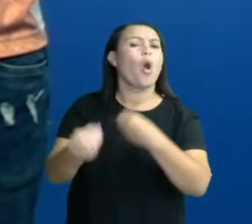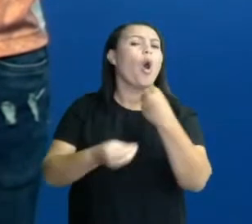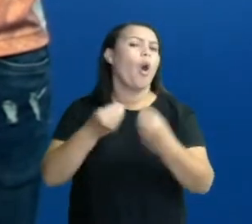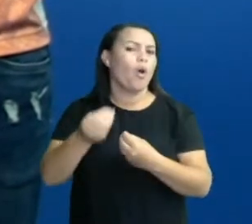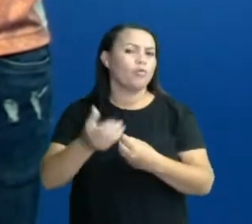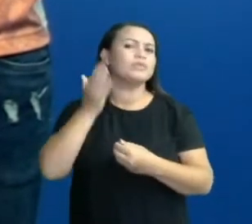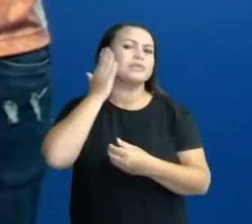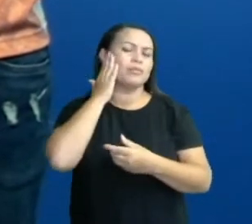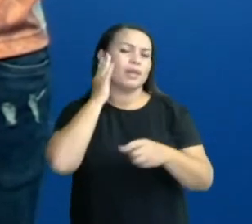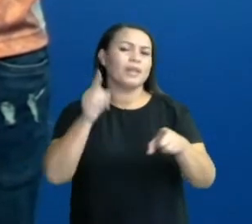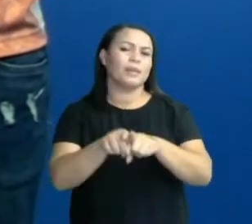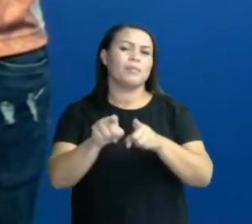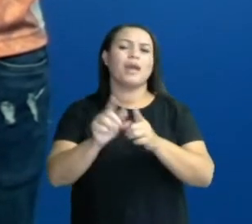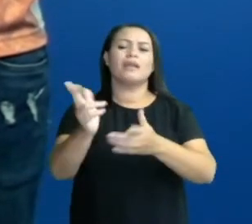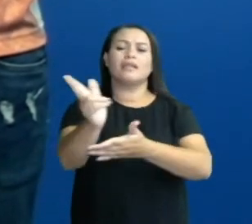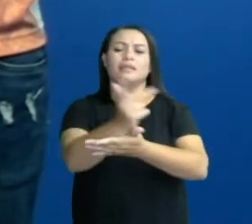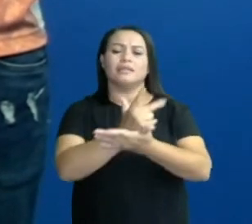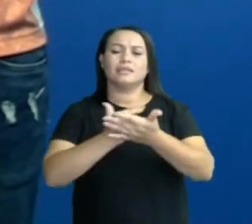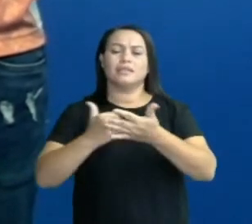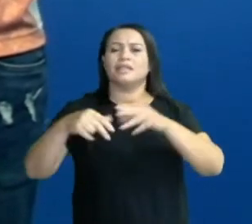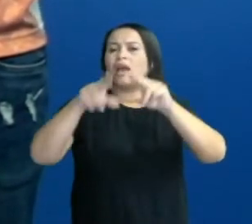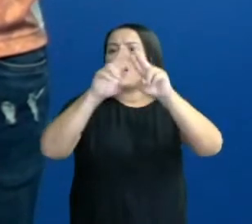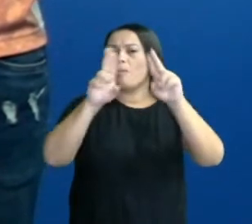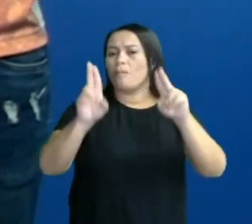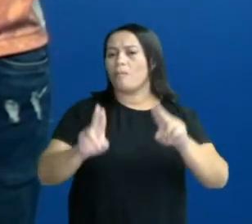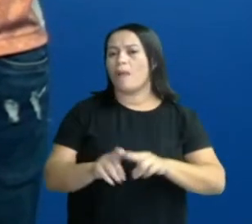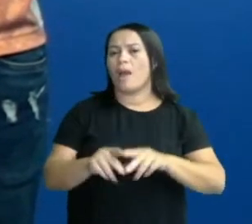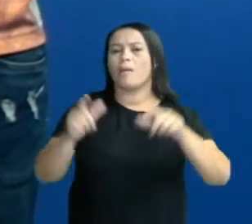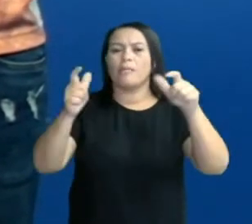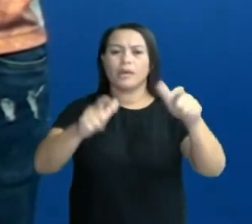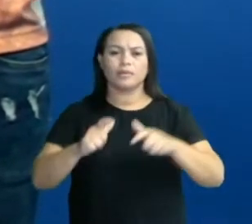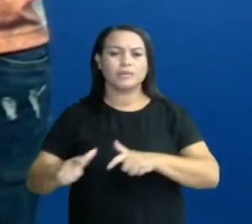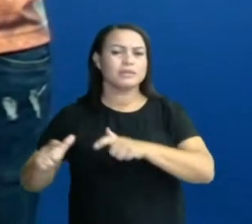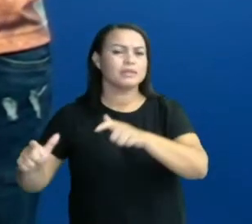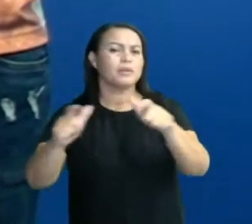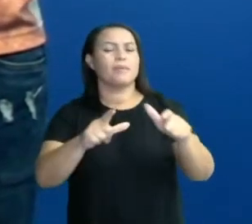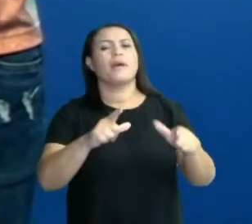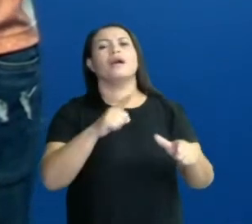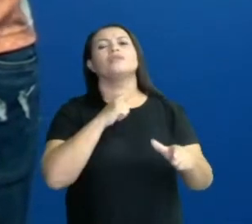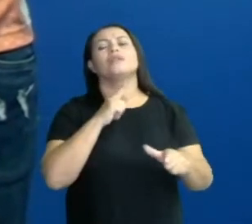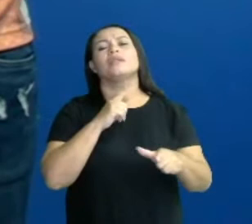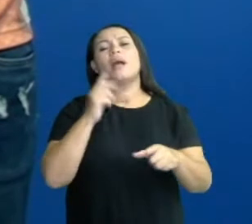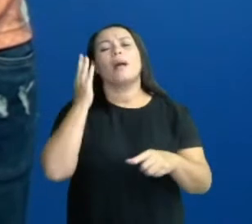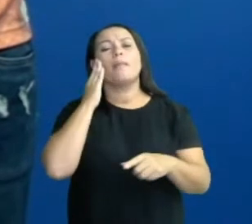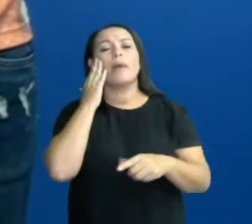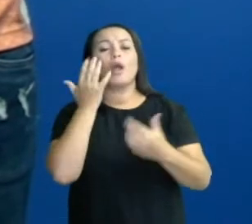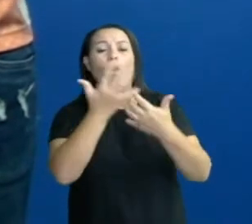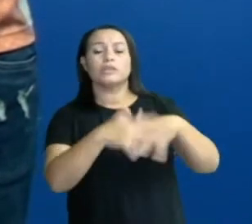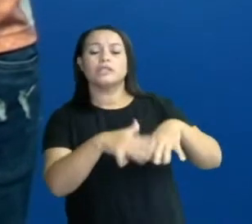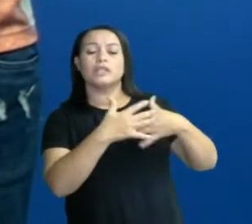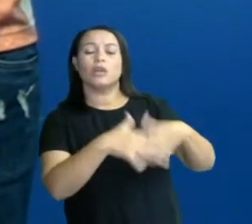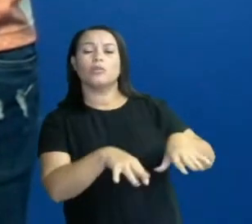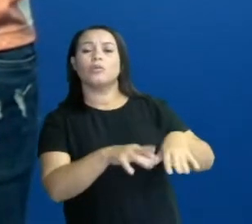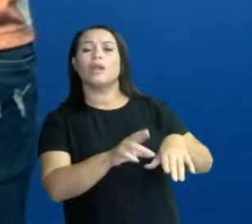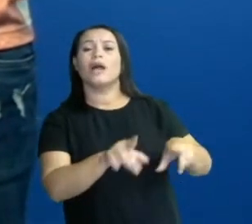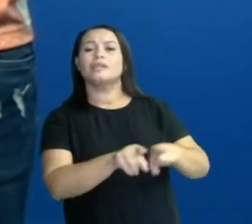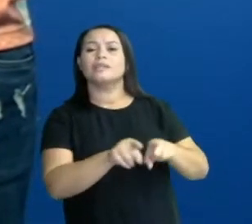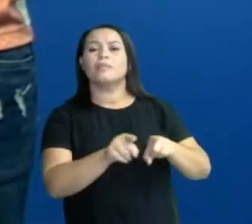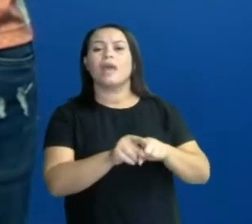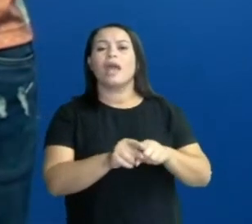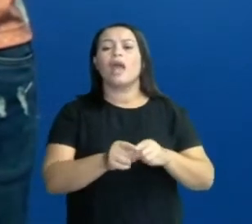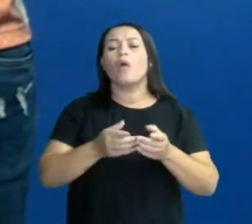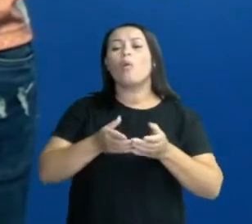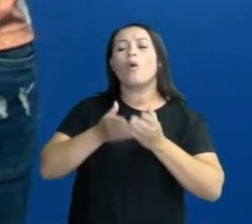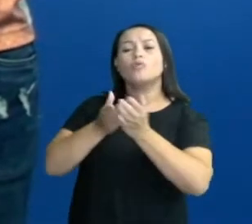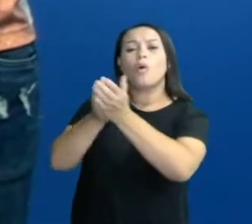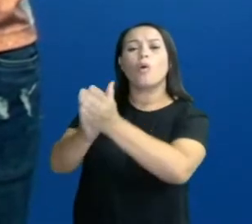saber mapear esses espaços e, logicamente, identificar recursos naturais, potencialidades, principais rotas comerciais.